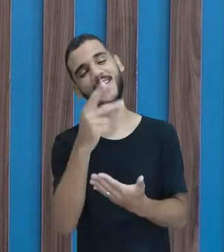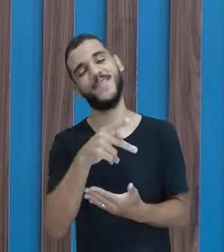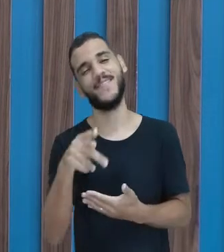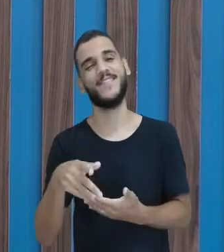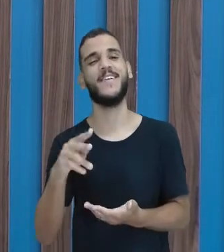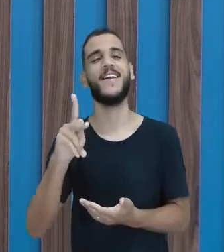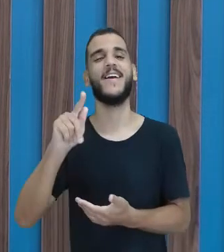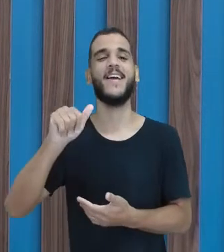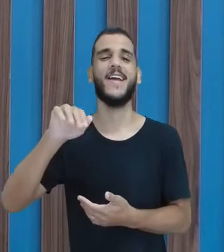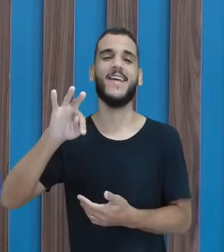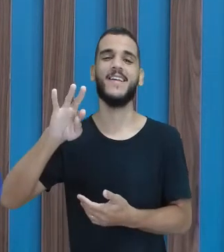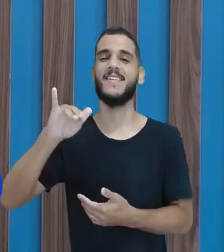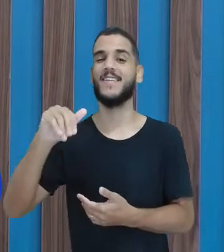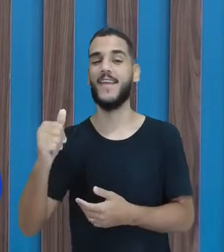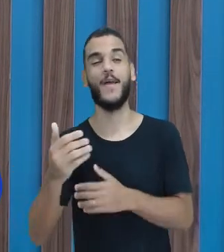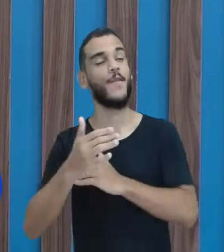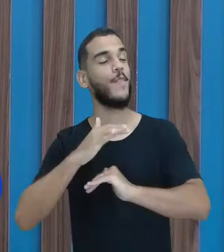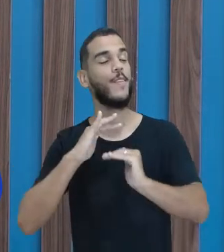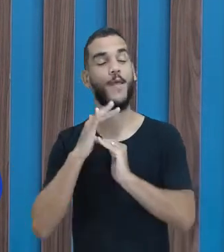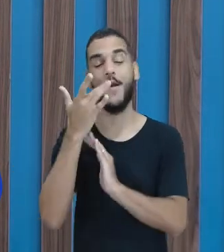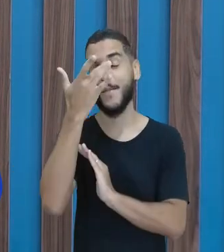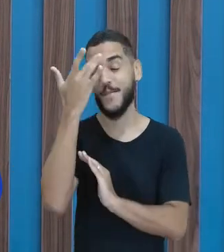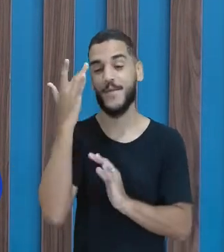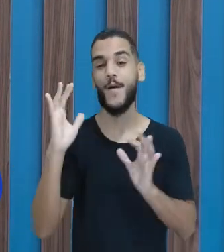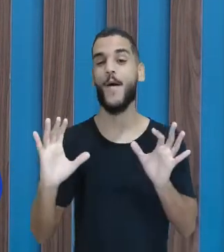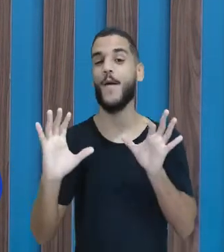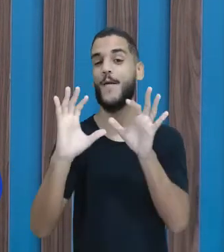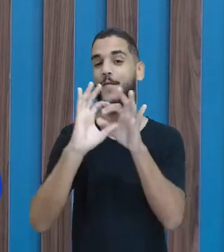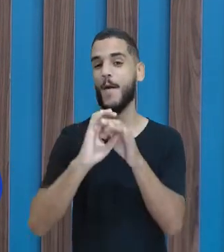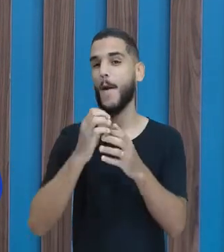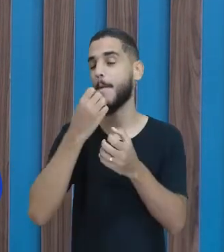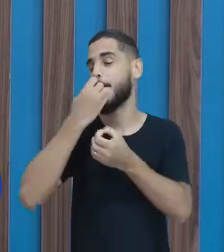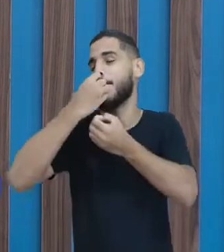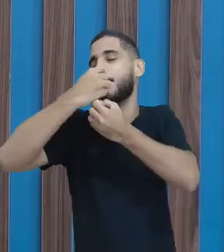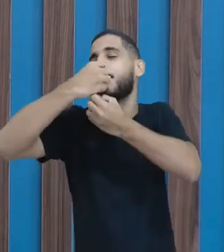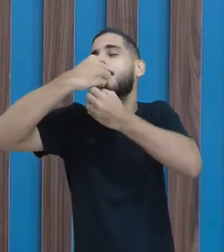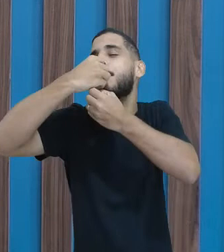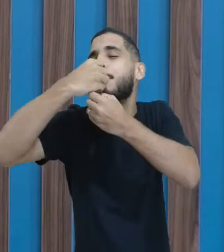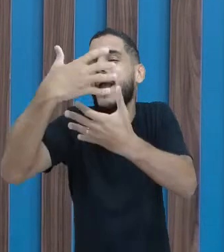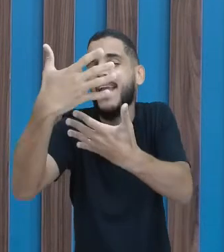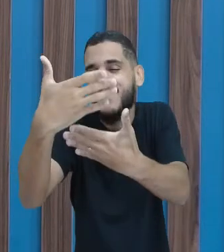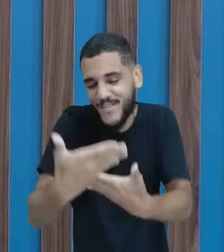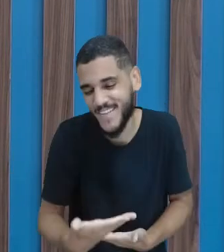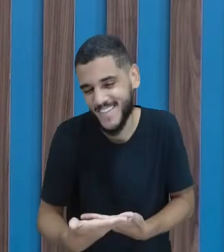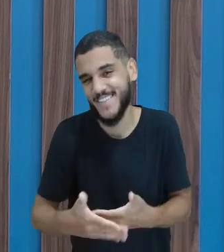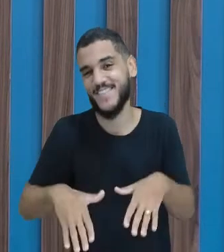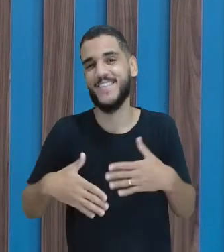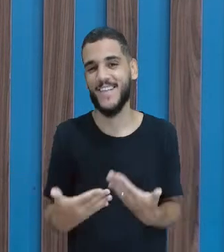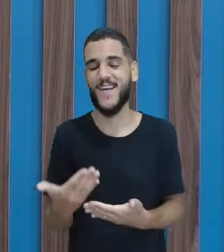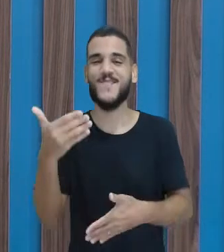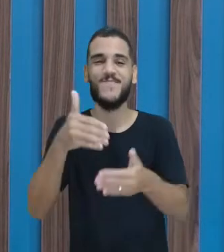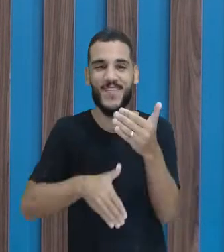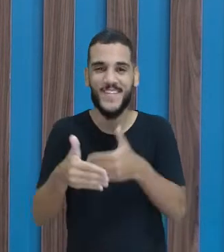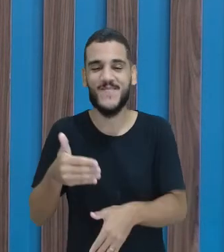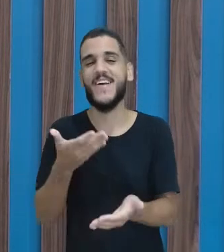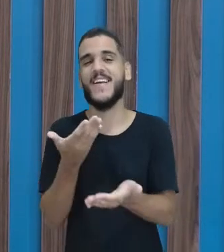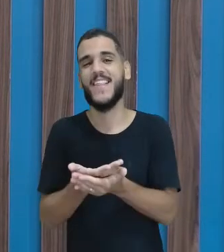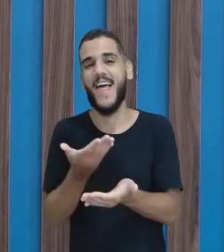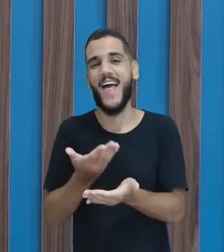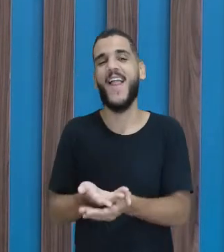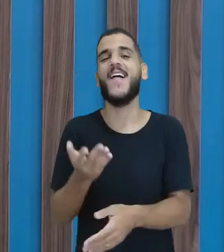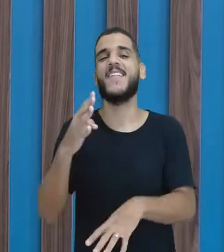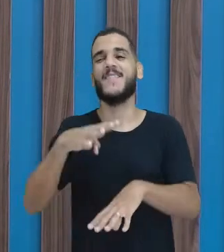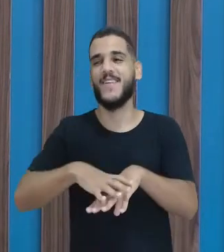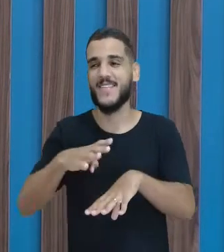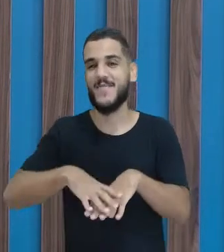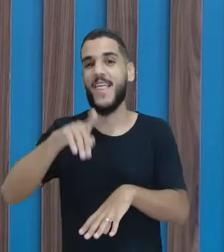todo mundo também que está conectado com a gente, sejam super bem-vindos, né? Vamos participar da aula de matemática que está o pipoco. Então, fica